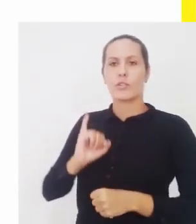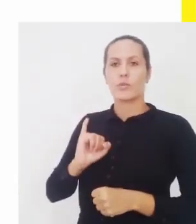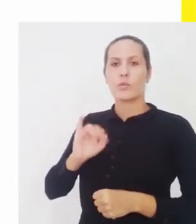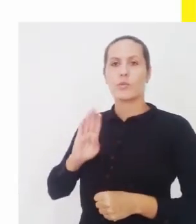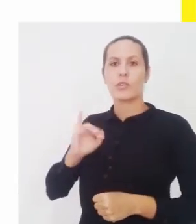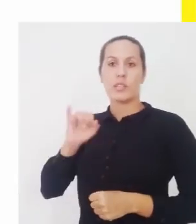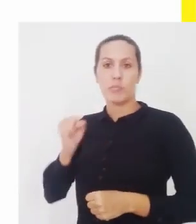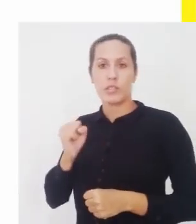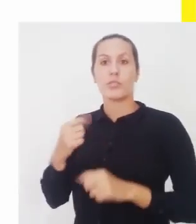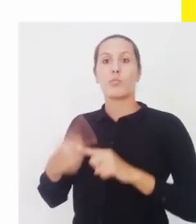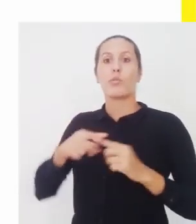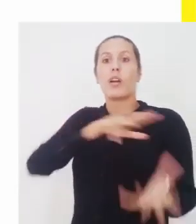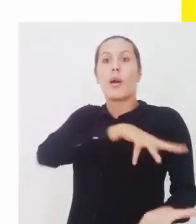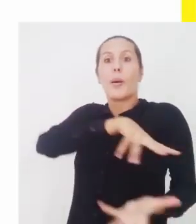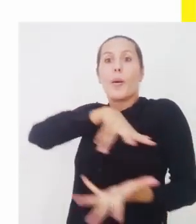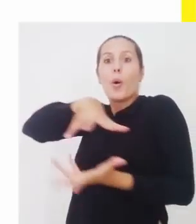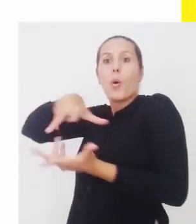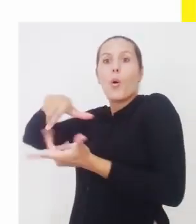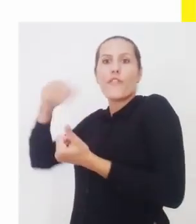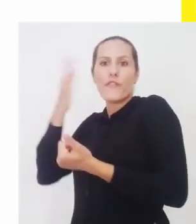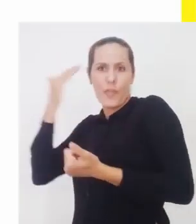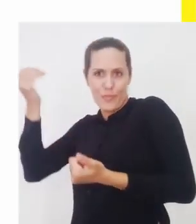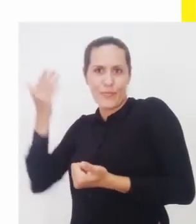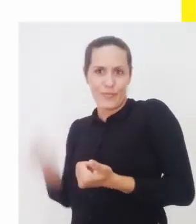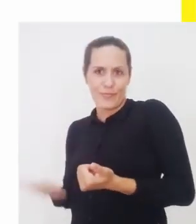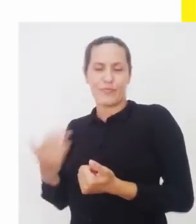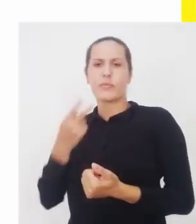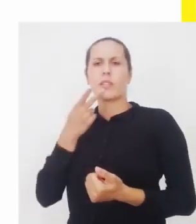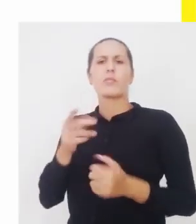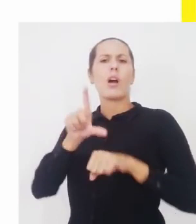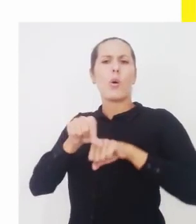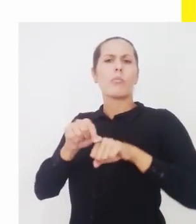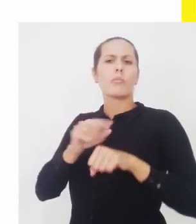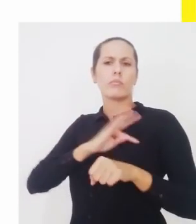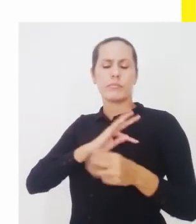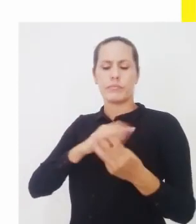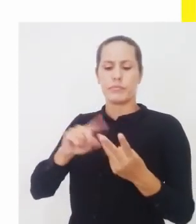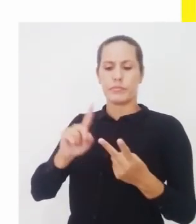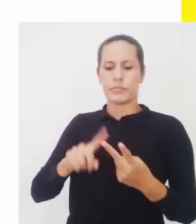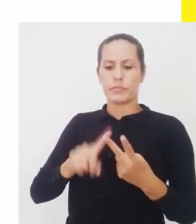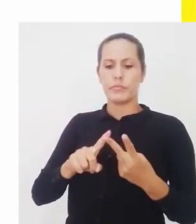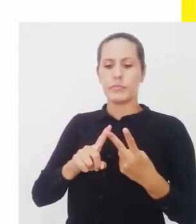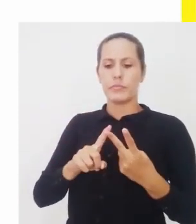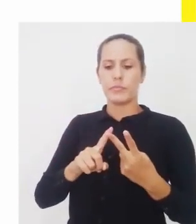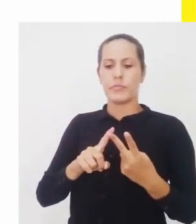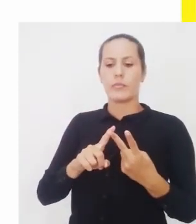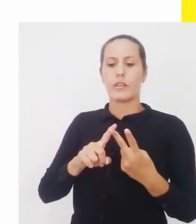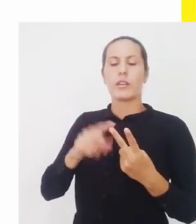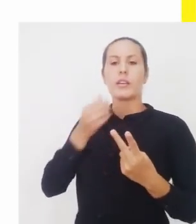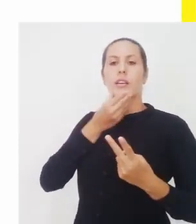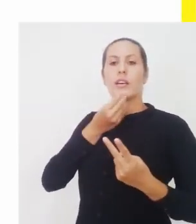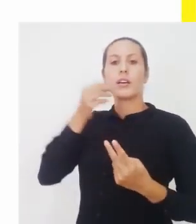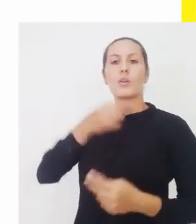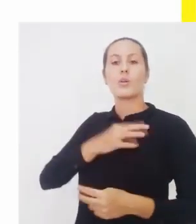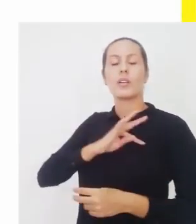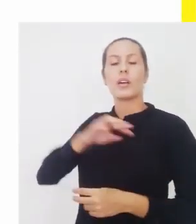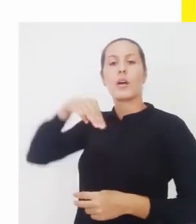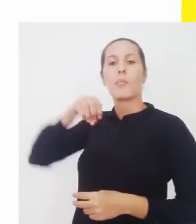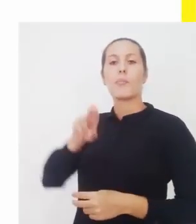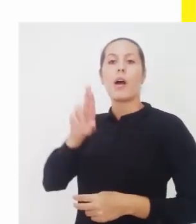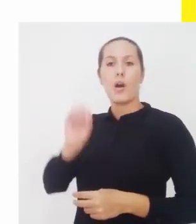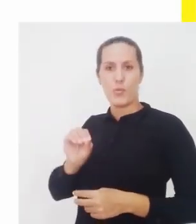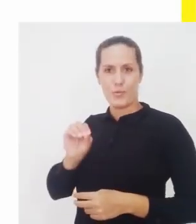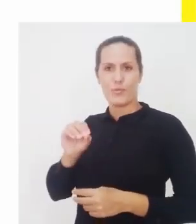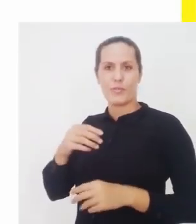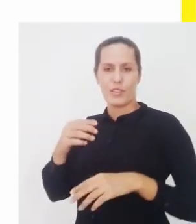time de Pernambuco é o Ibis, porque ele é conhecido mundialmente, além de ter